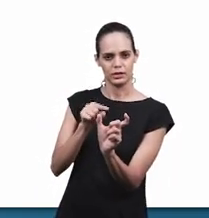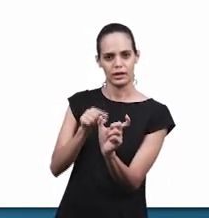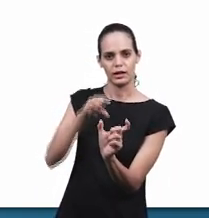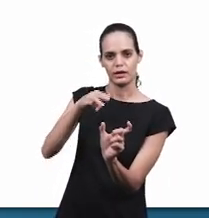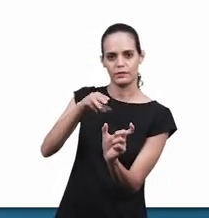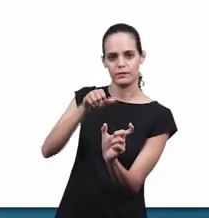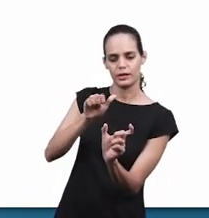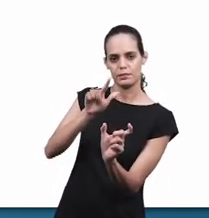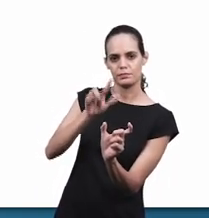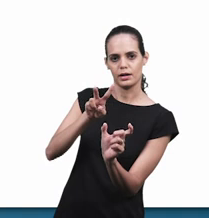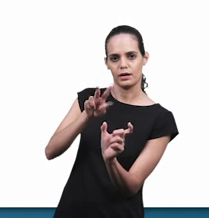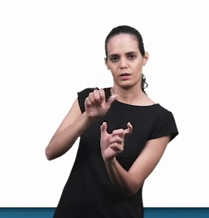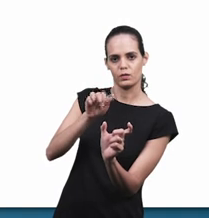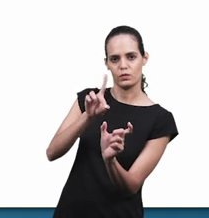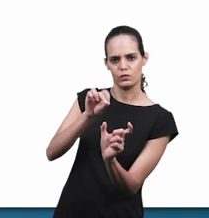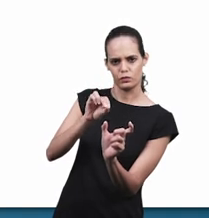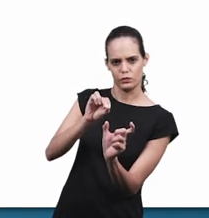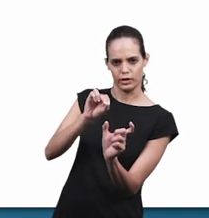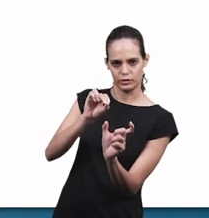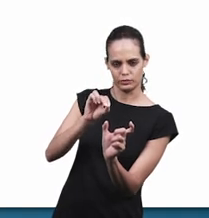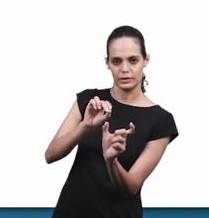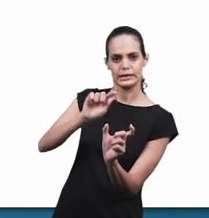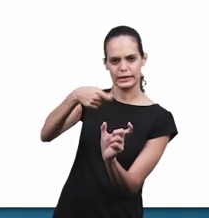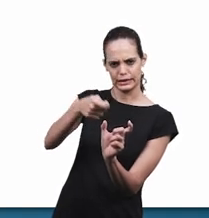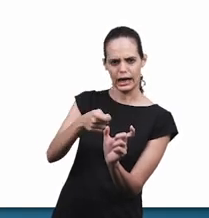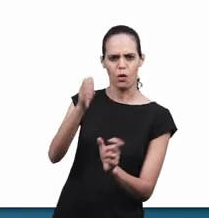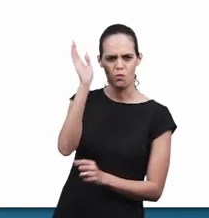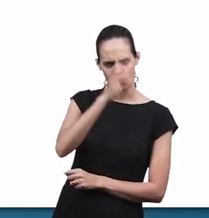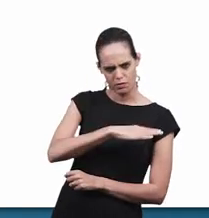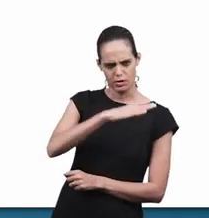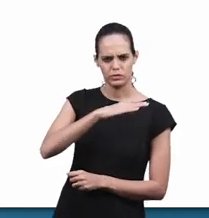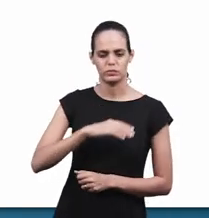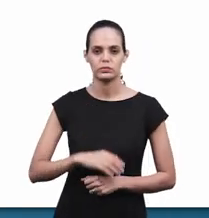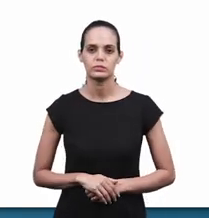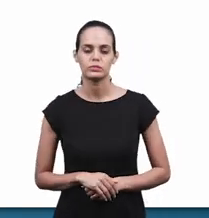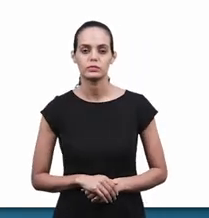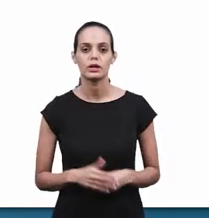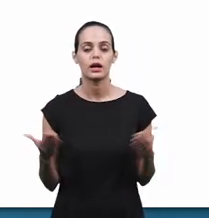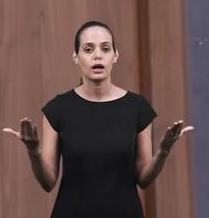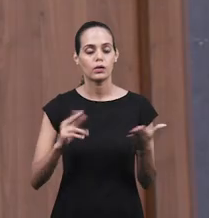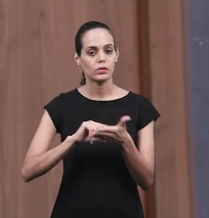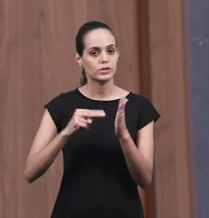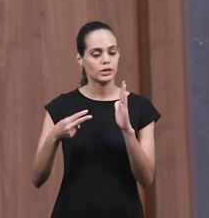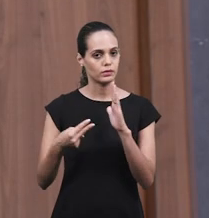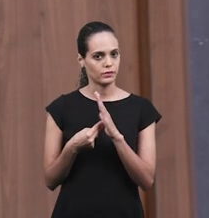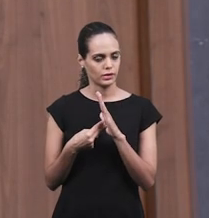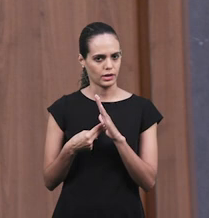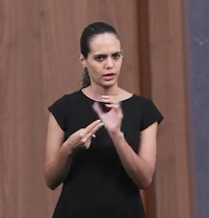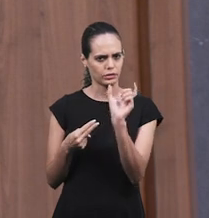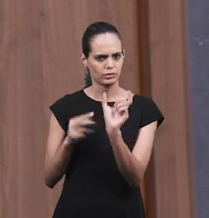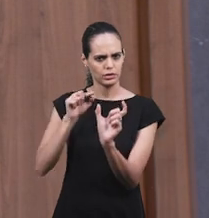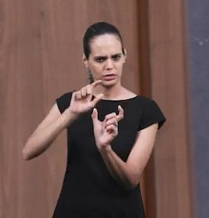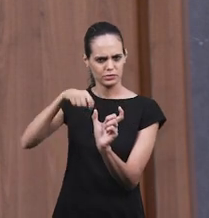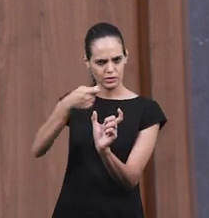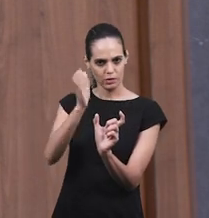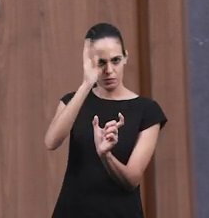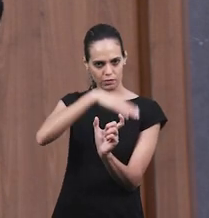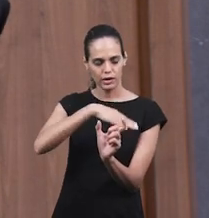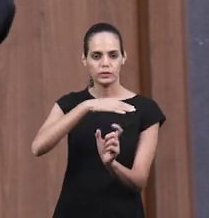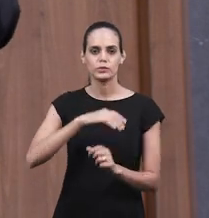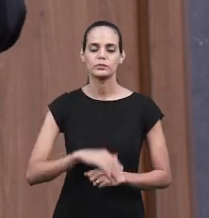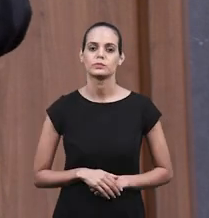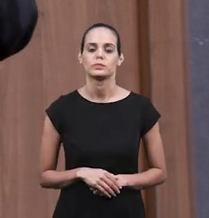palavra malvado? Vamos ver agora quem vai nos dar o significado da palavra